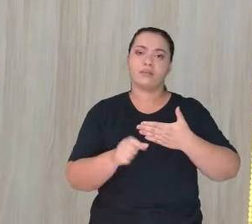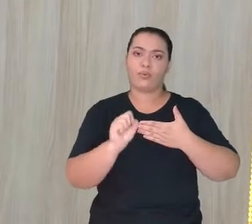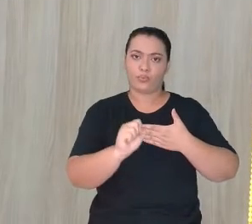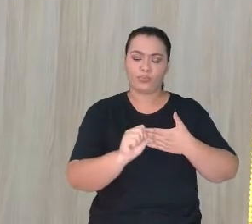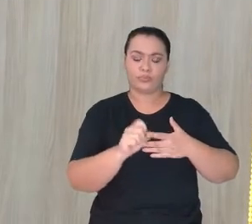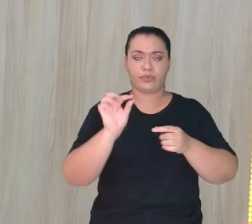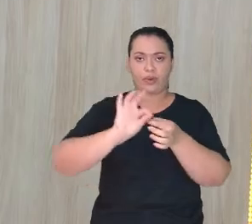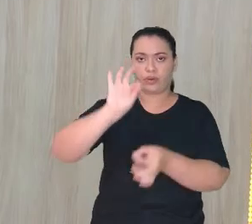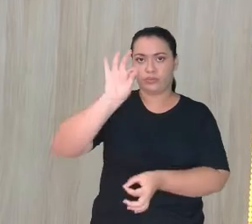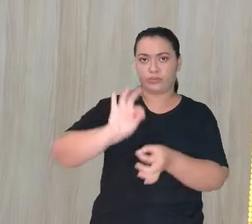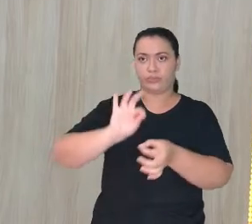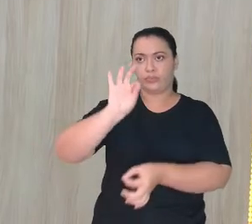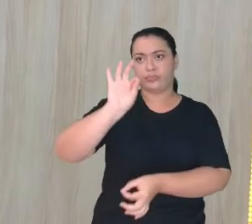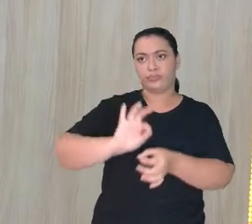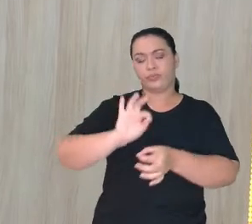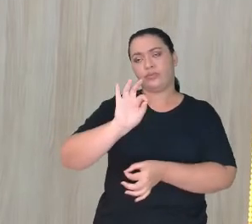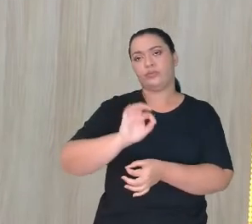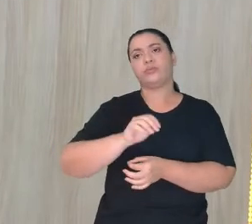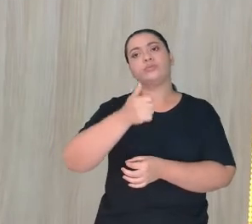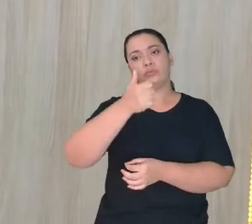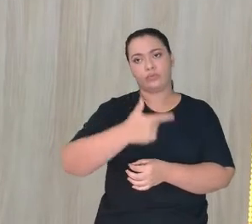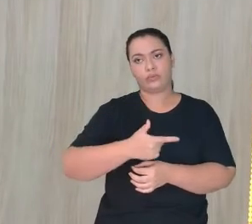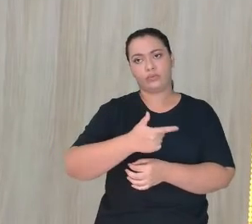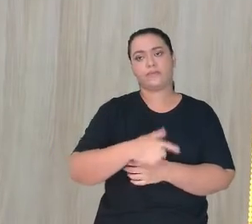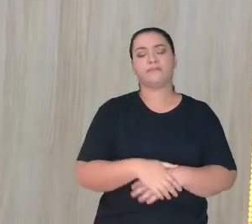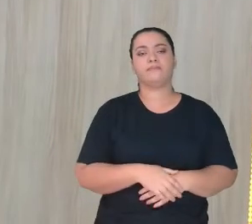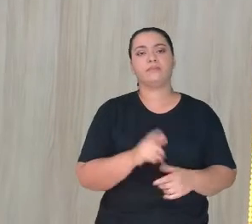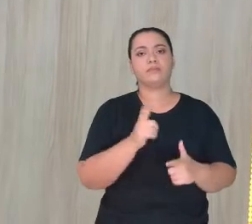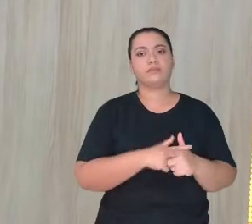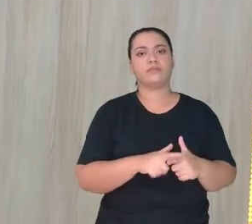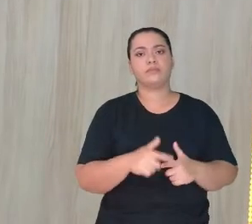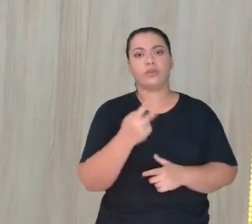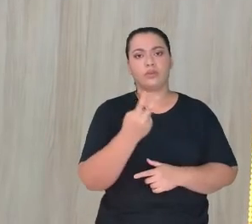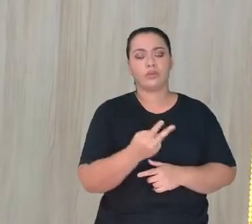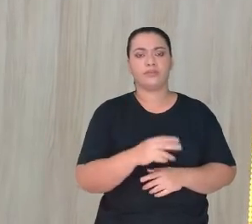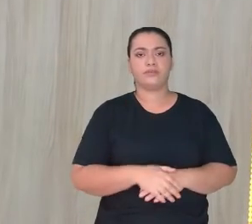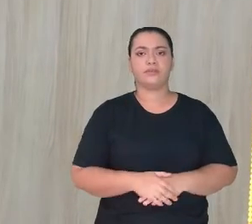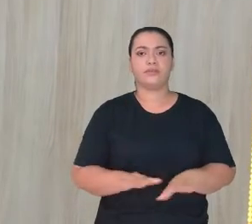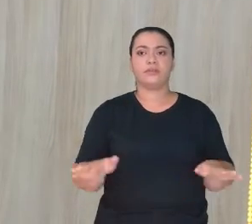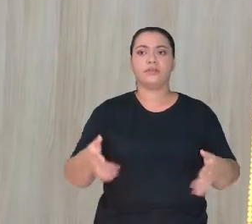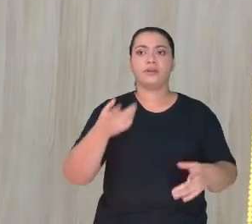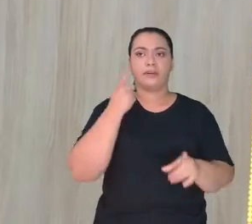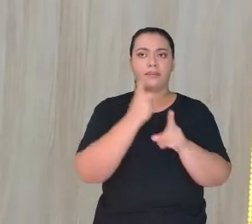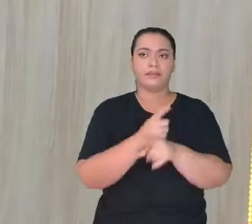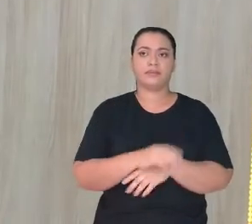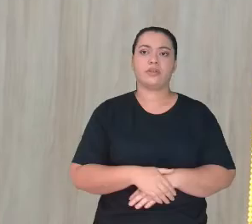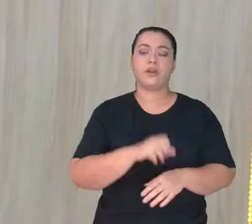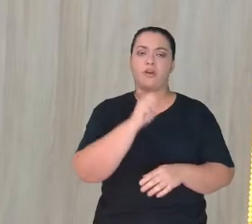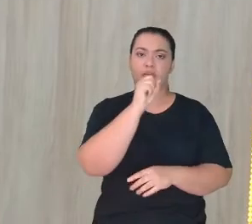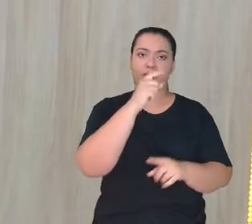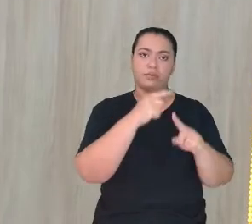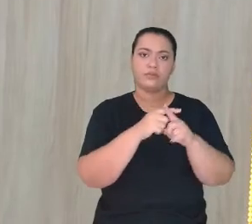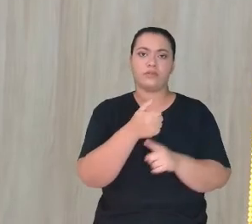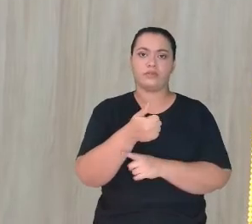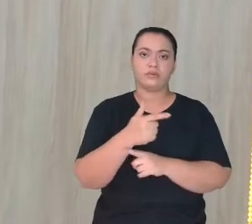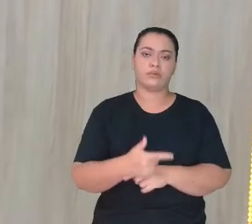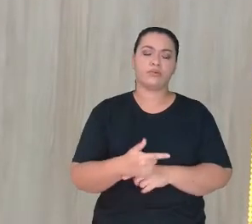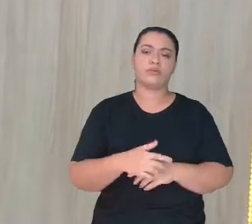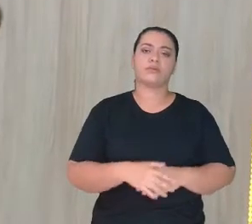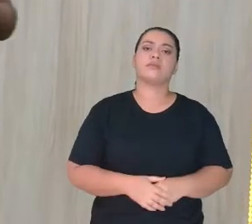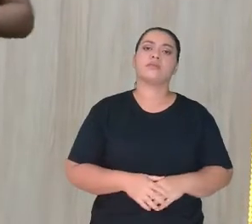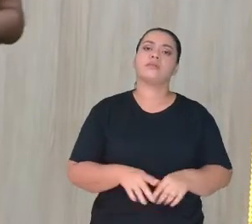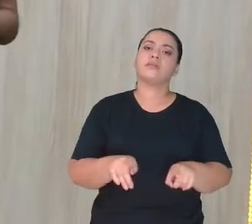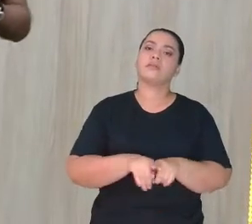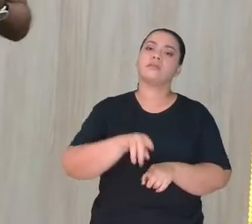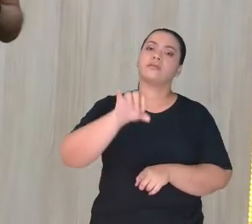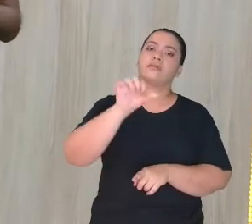A altura, essa medida é igual a essa, 12 sobre 2. E aí você multiplica 8 vezes 12, vai